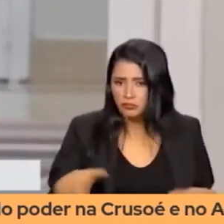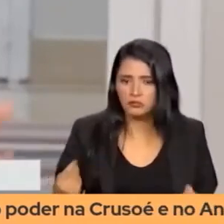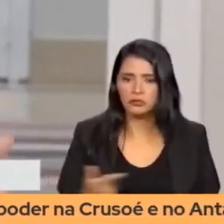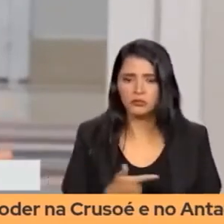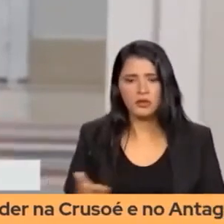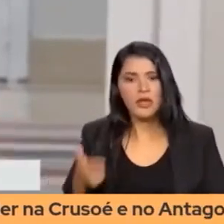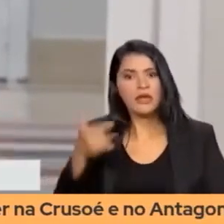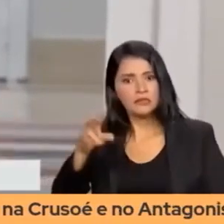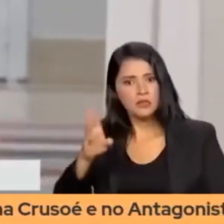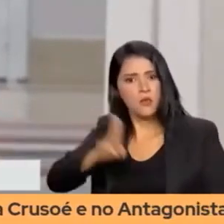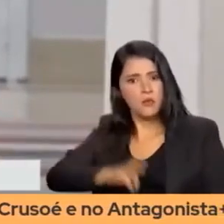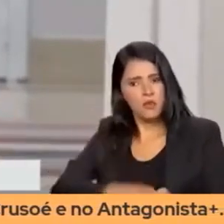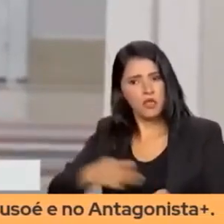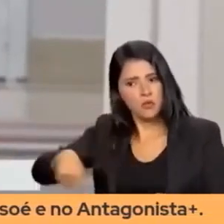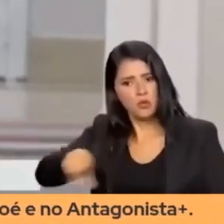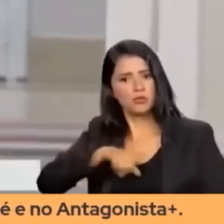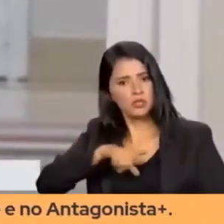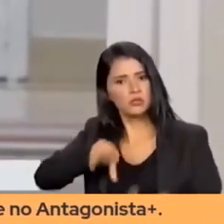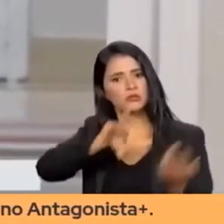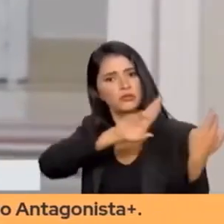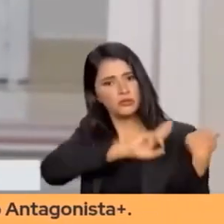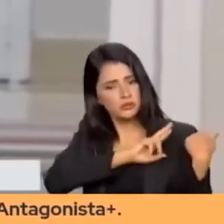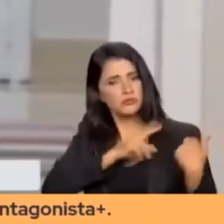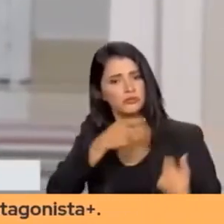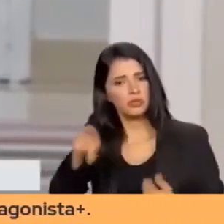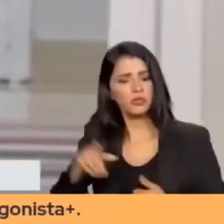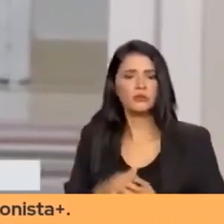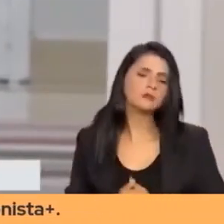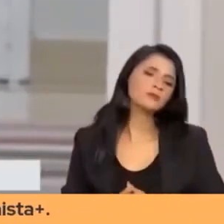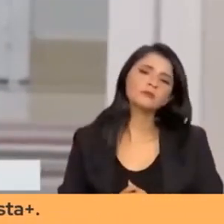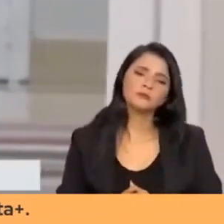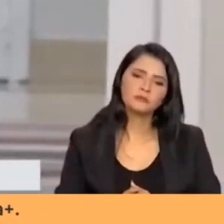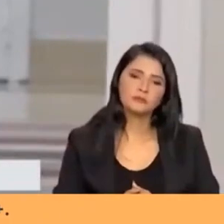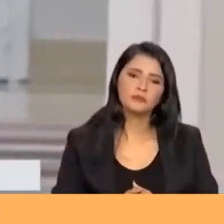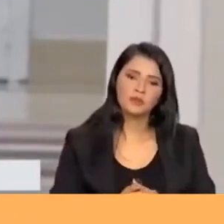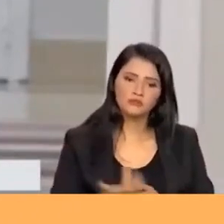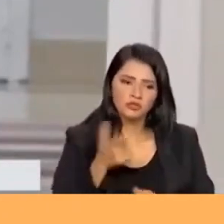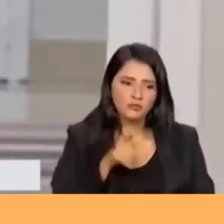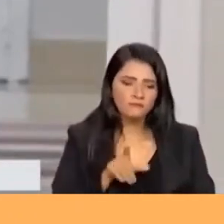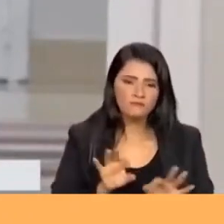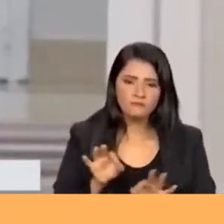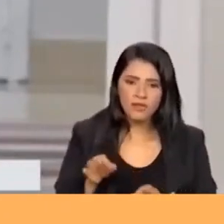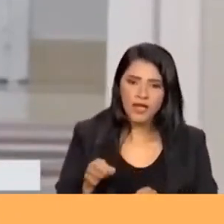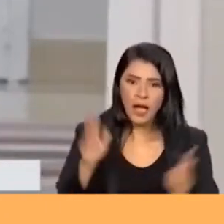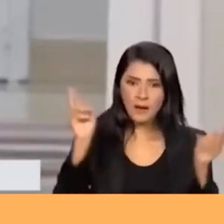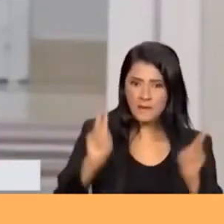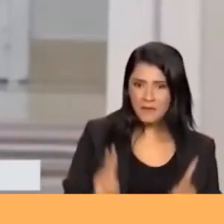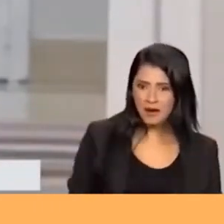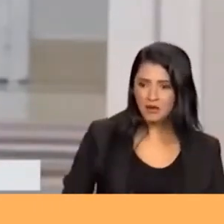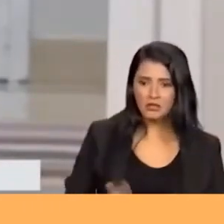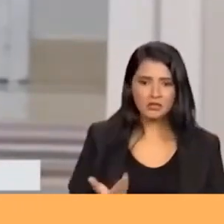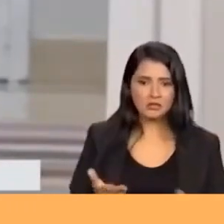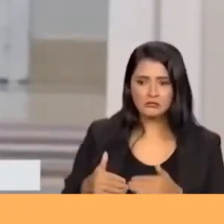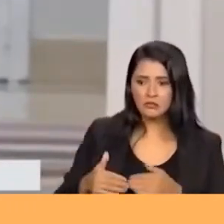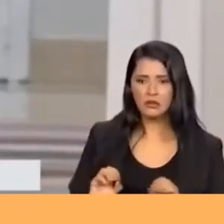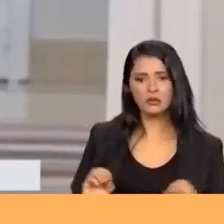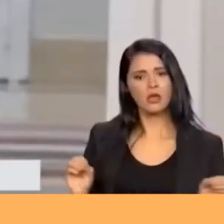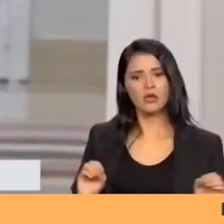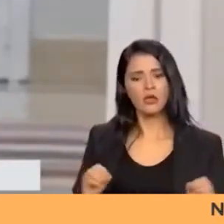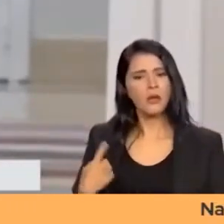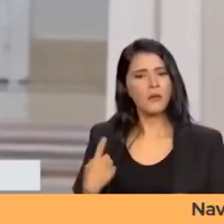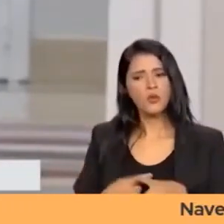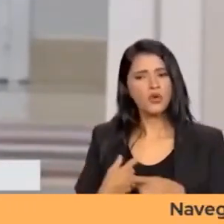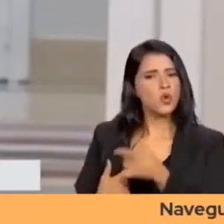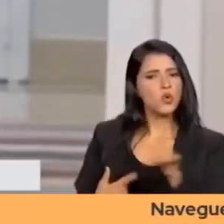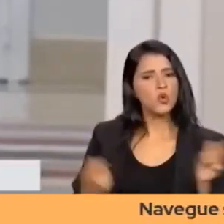têm a responsabilidade de dirigir, sabe, a paz mundial não pede licença, por que é que os